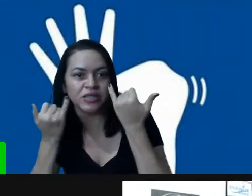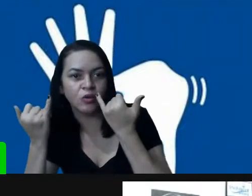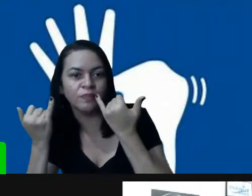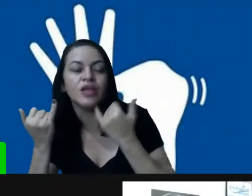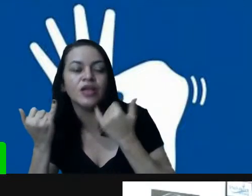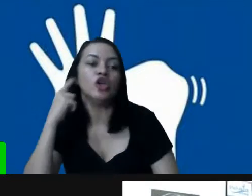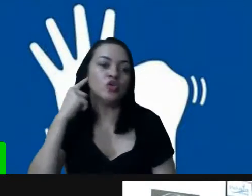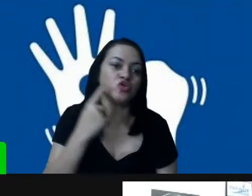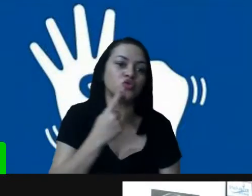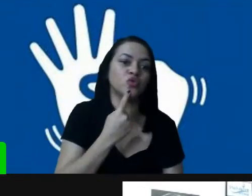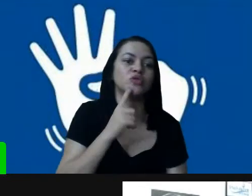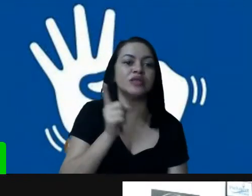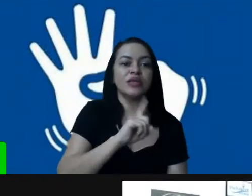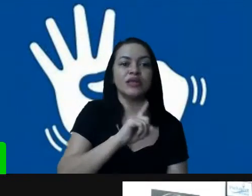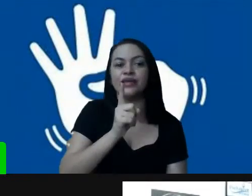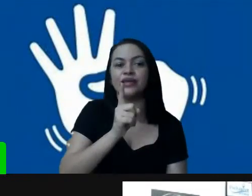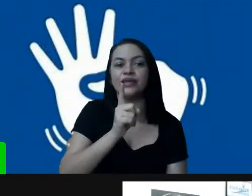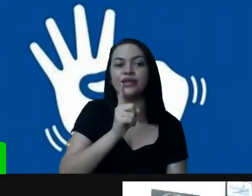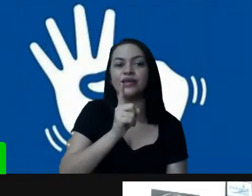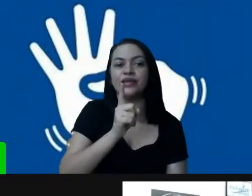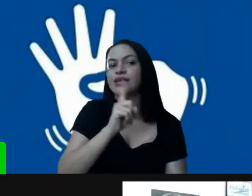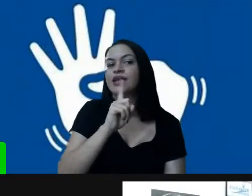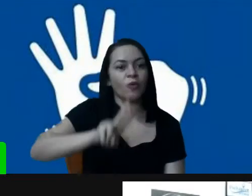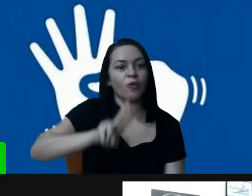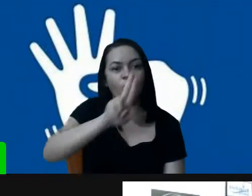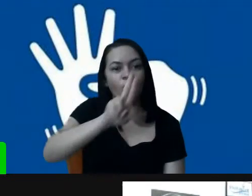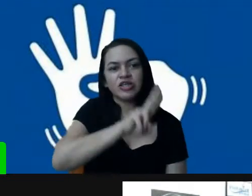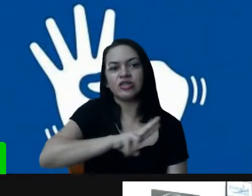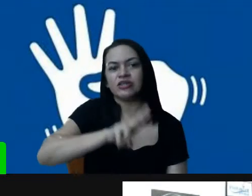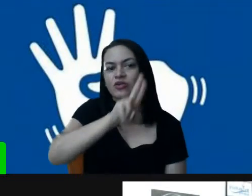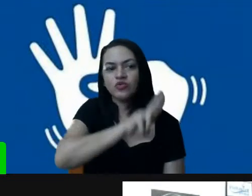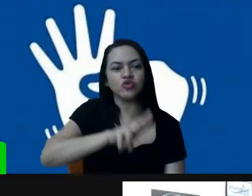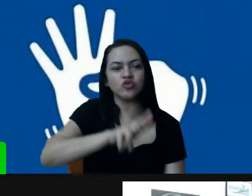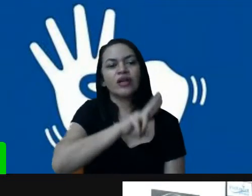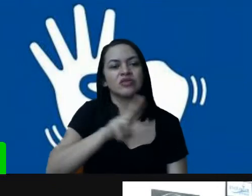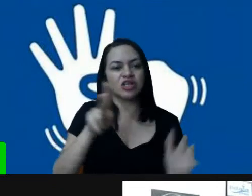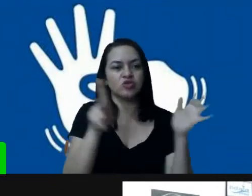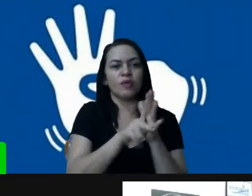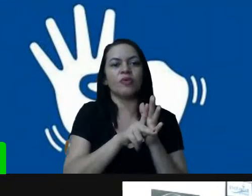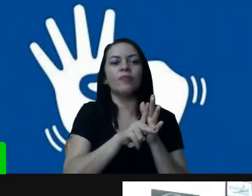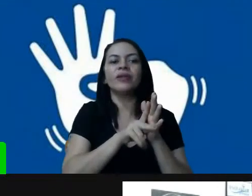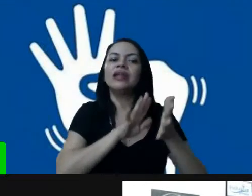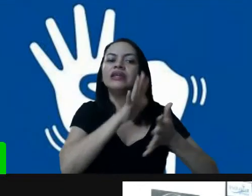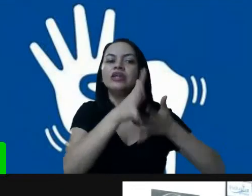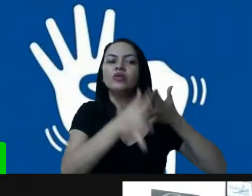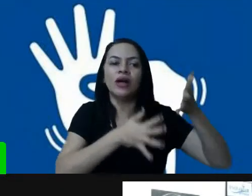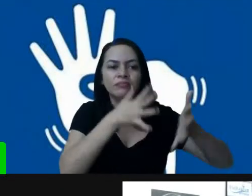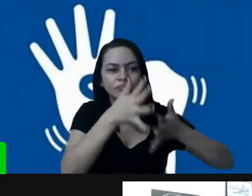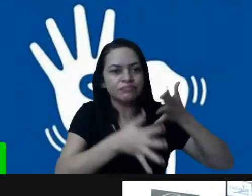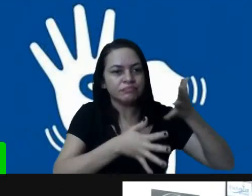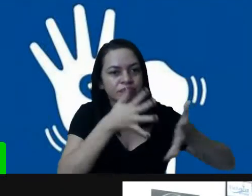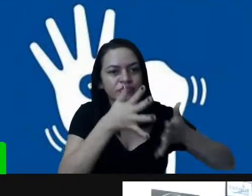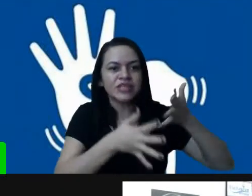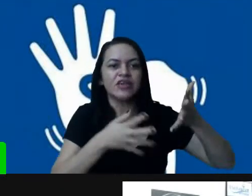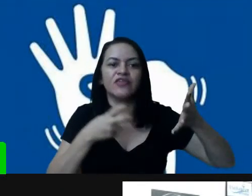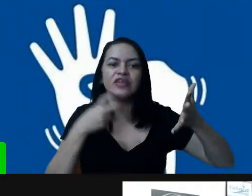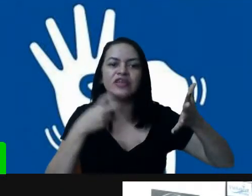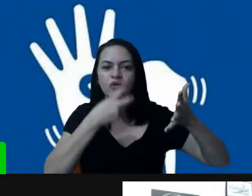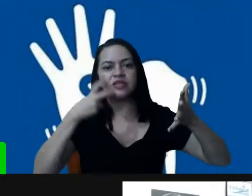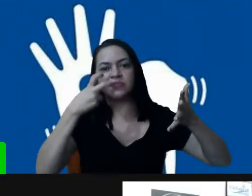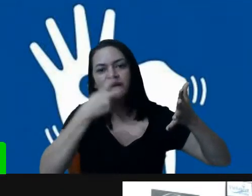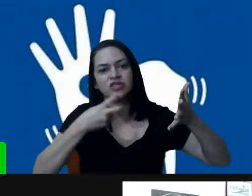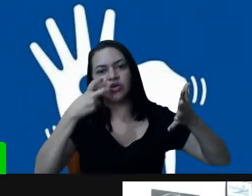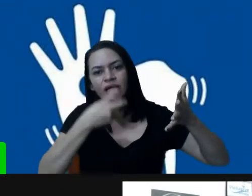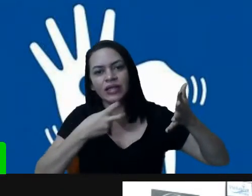informação. E os surdos que são completamente usuários da sua própria língua, sem fazer